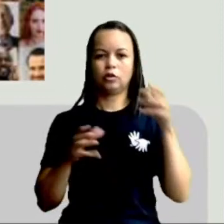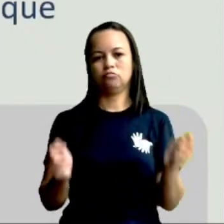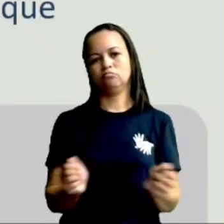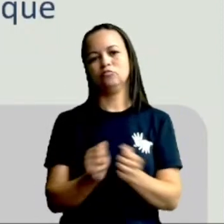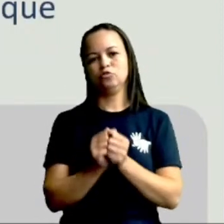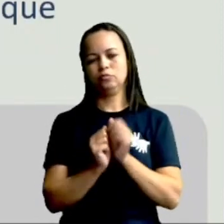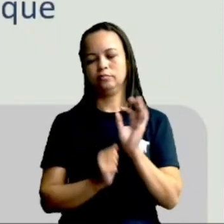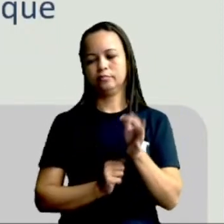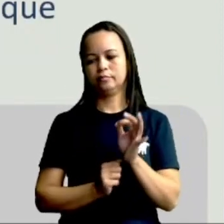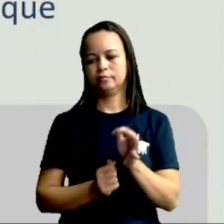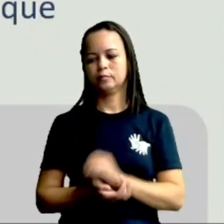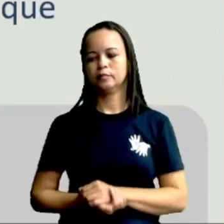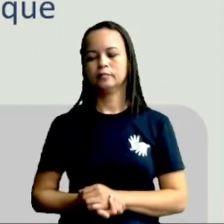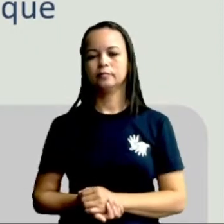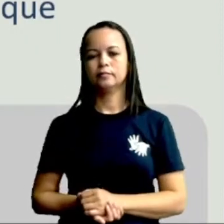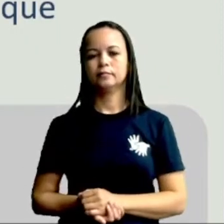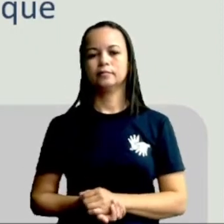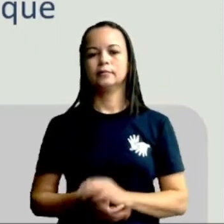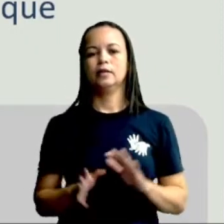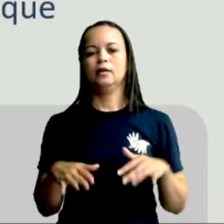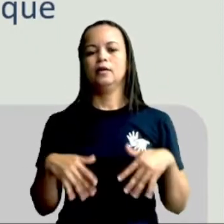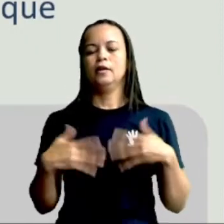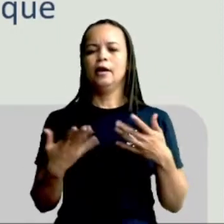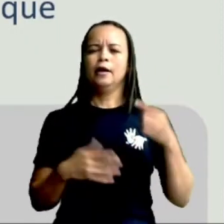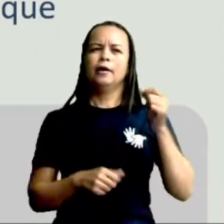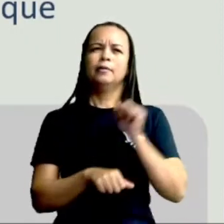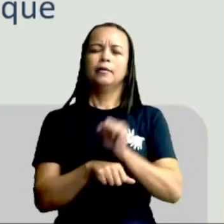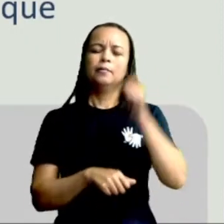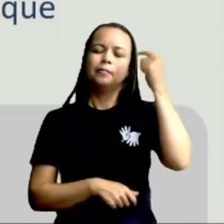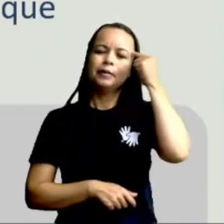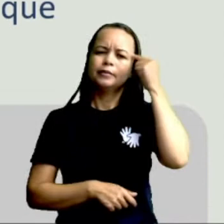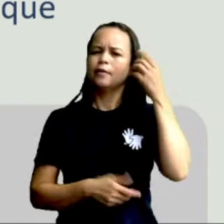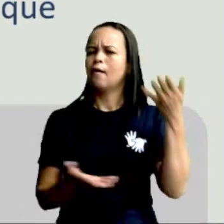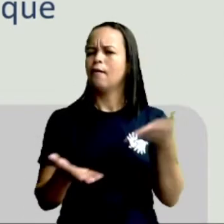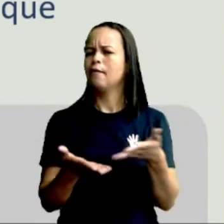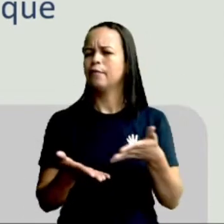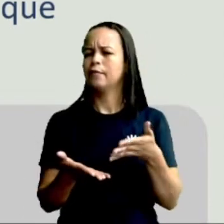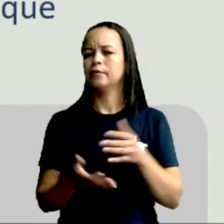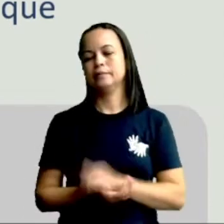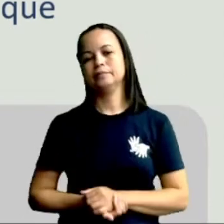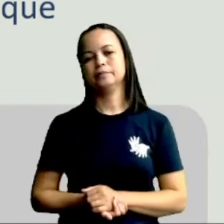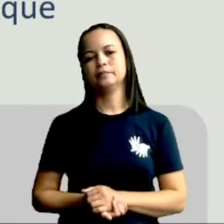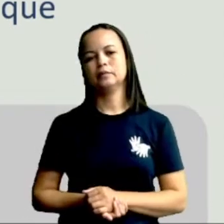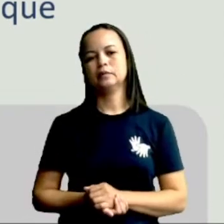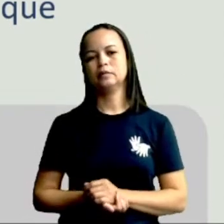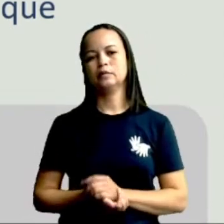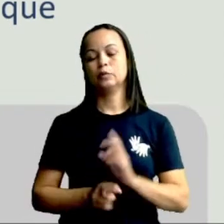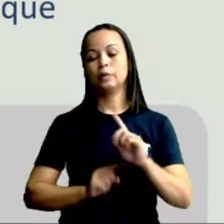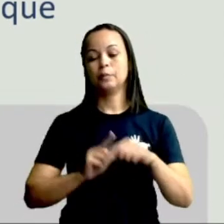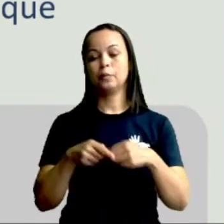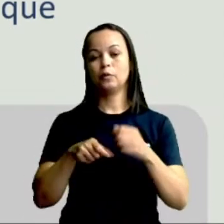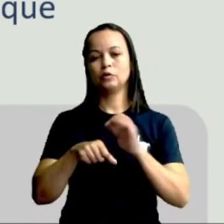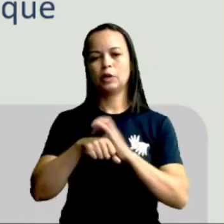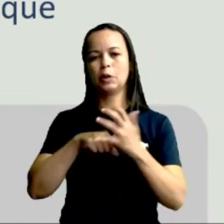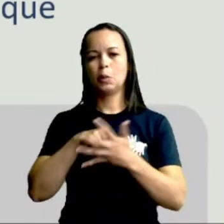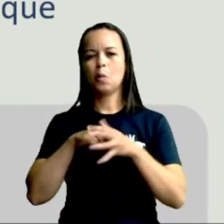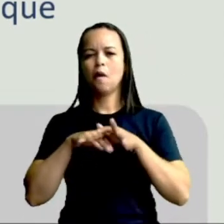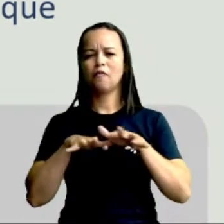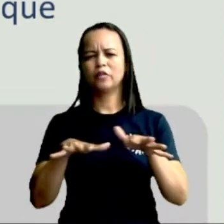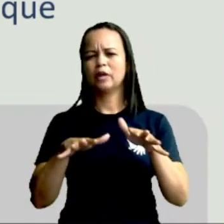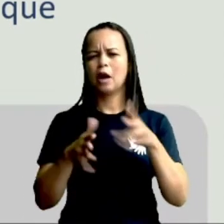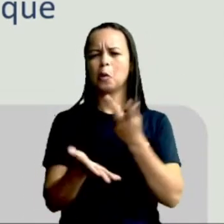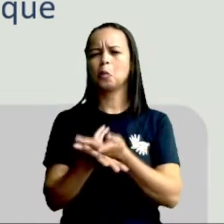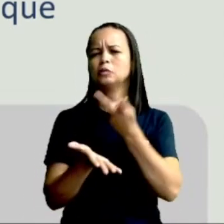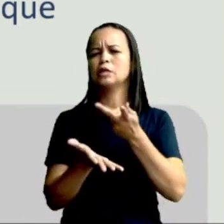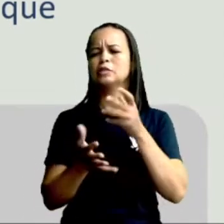certo? E aí a gente para pensar agora, um mundo pós-coronavírus. O que aconteceu